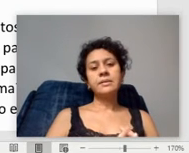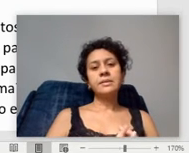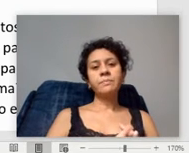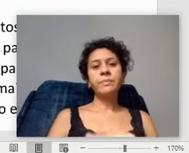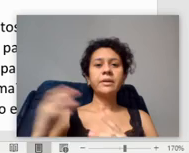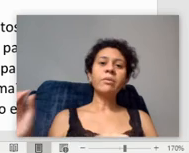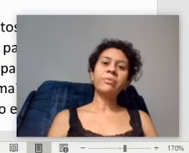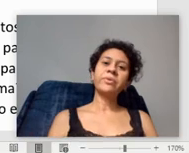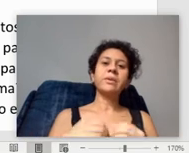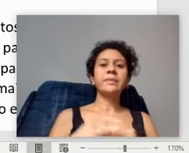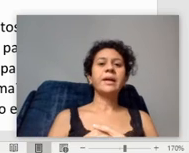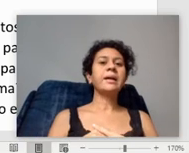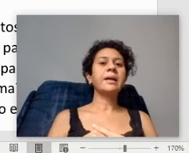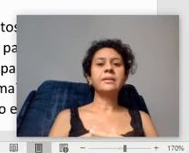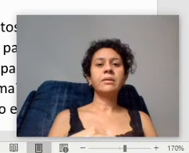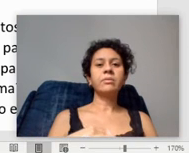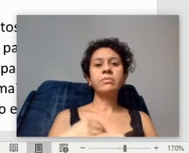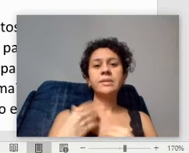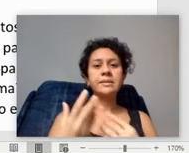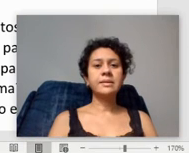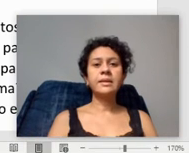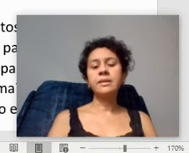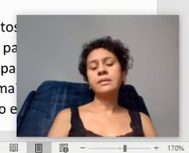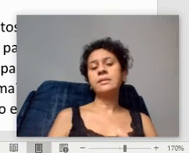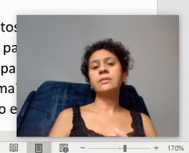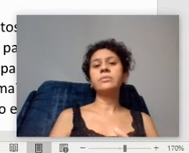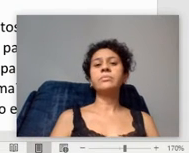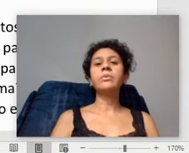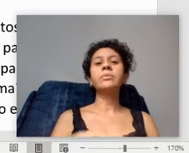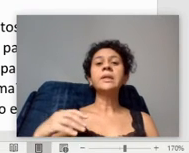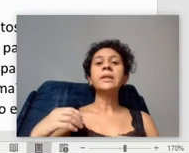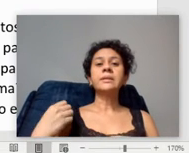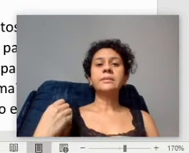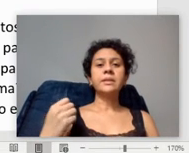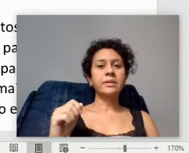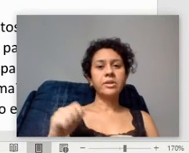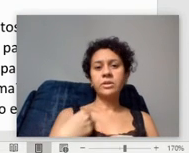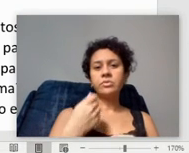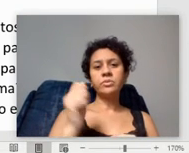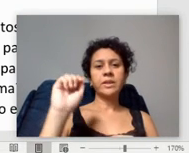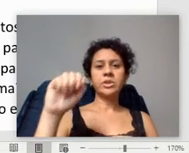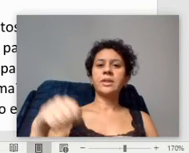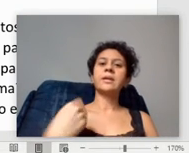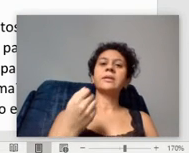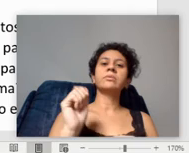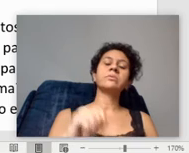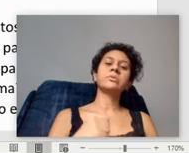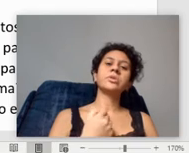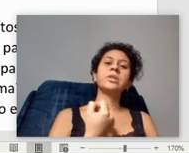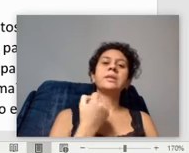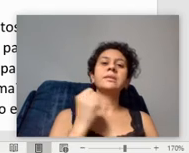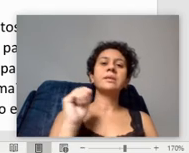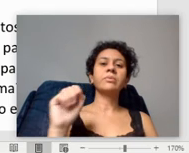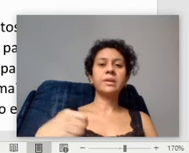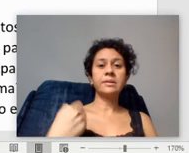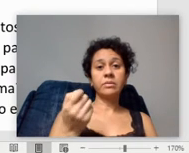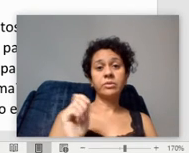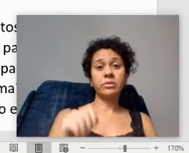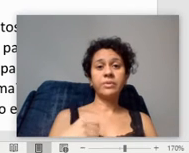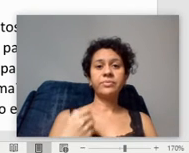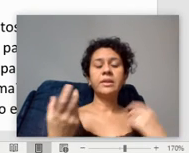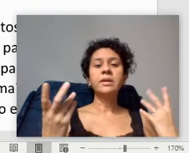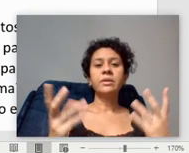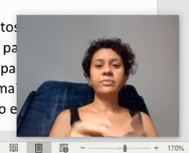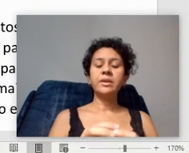que as crianças percam o fio da meada, algumas esqueçam, ou deixando de praticar todos os dias, a